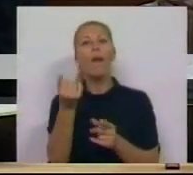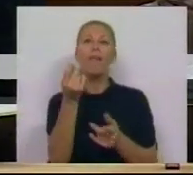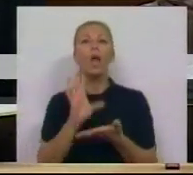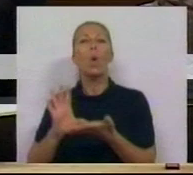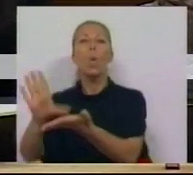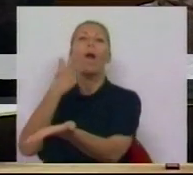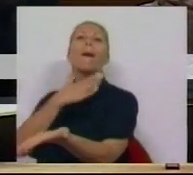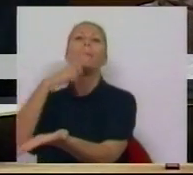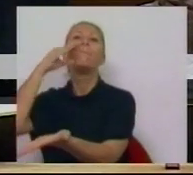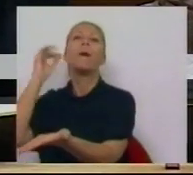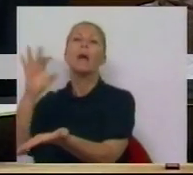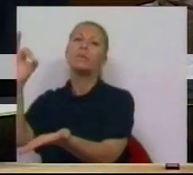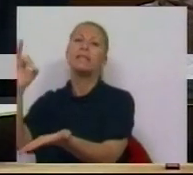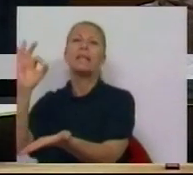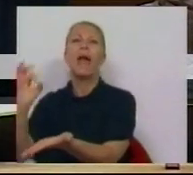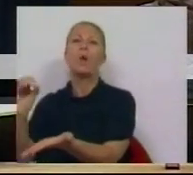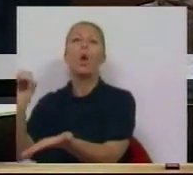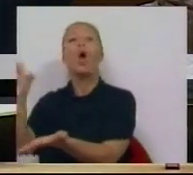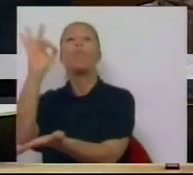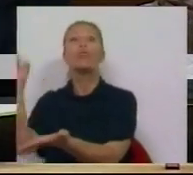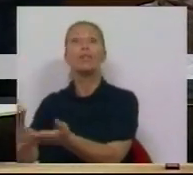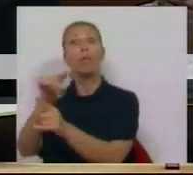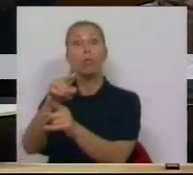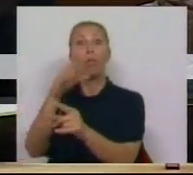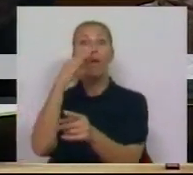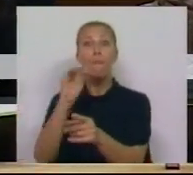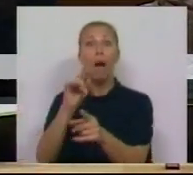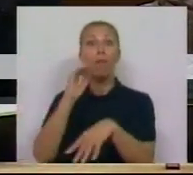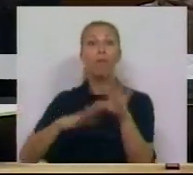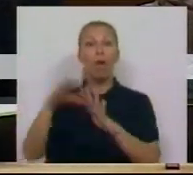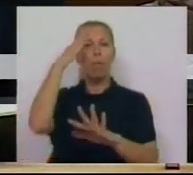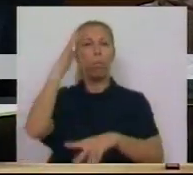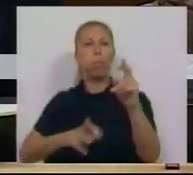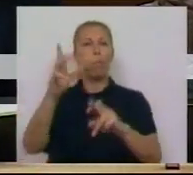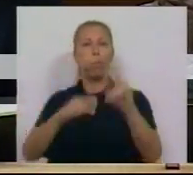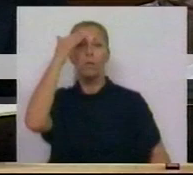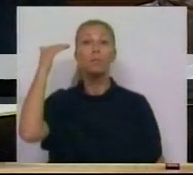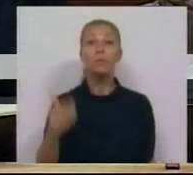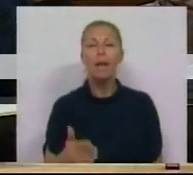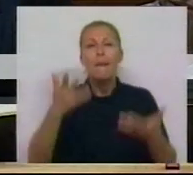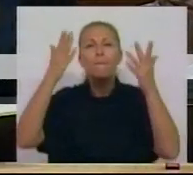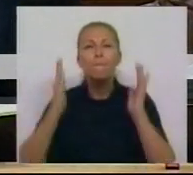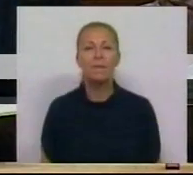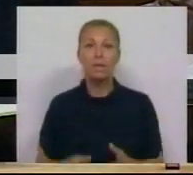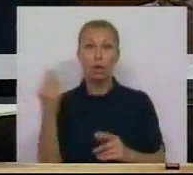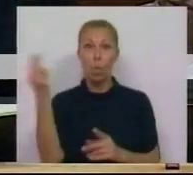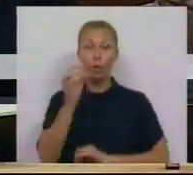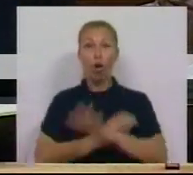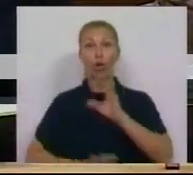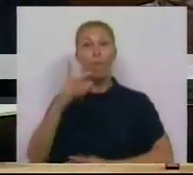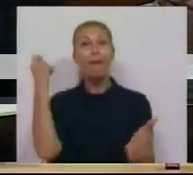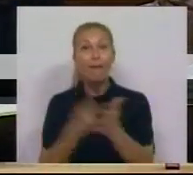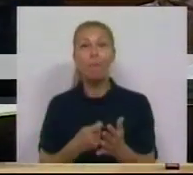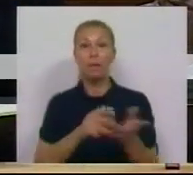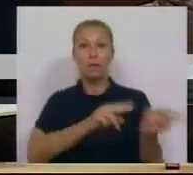bancos para os bancos virem especular contra a dívida pública. Precisa de uma política fiscal diferente, precisa de uma União Europeia que taxe as transações financeiras,